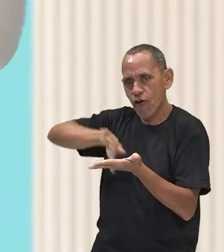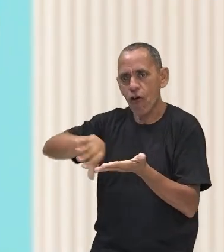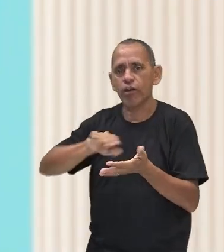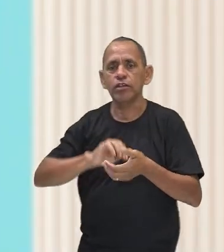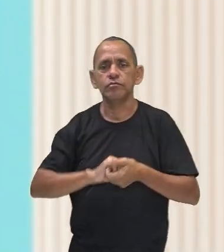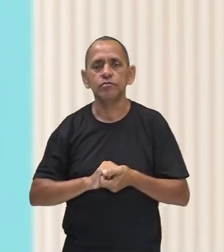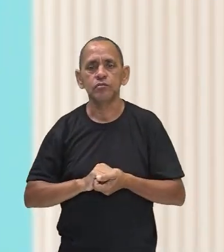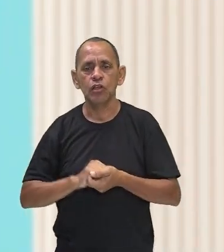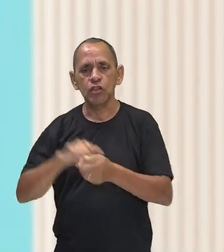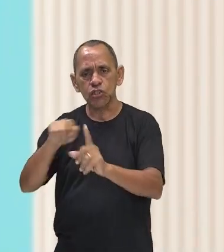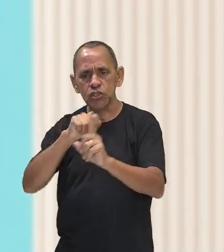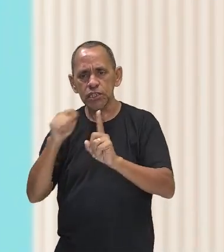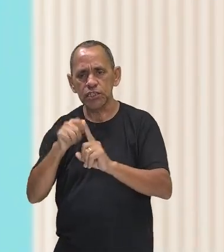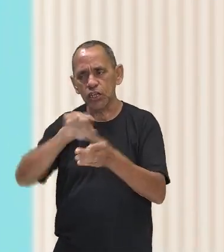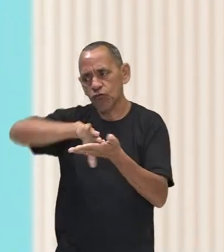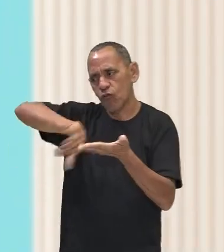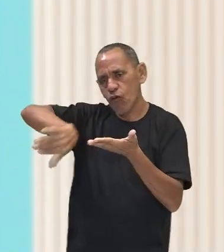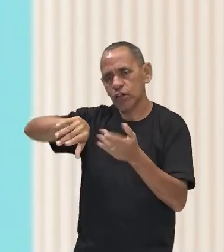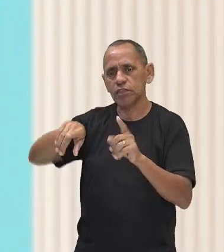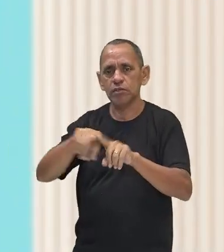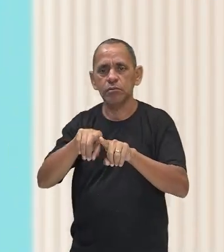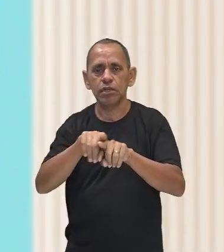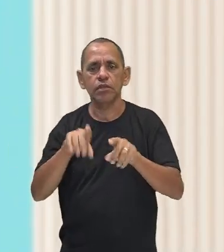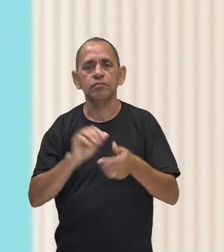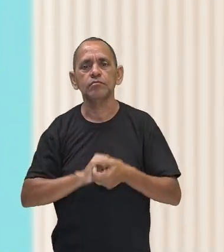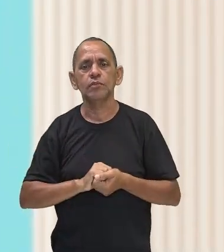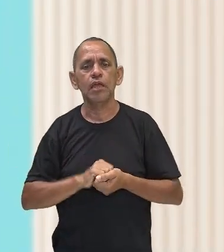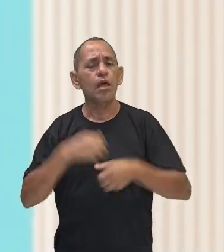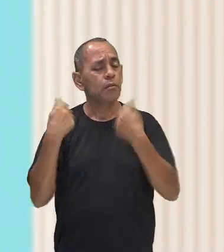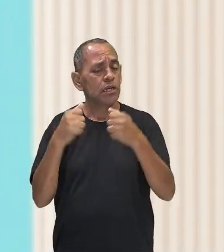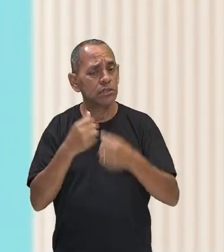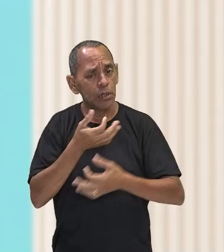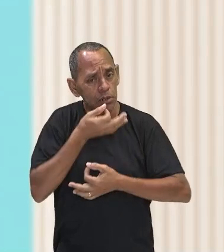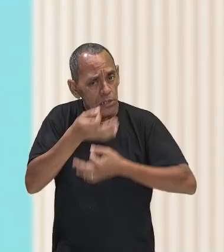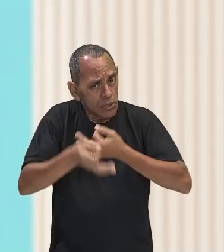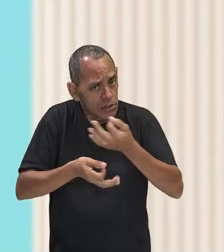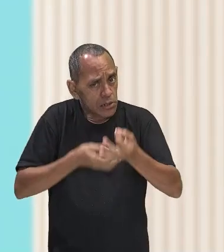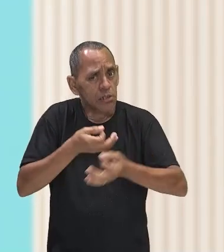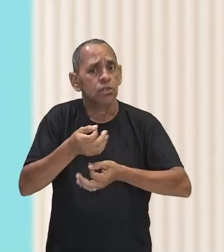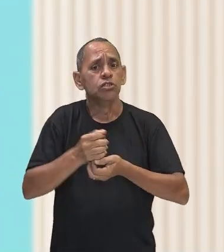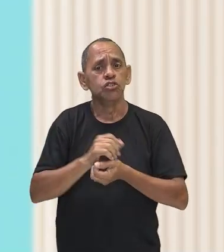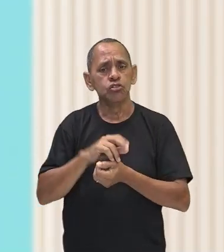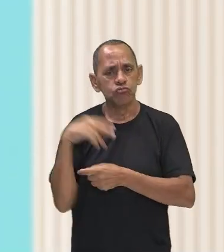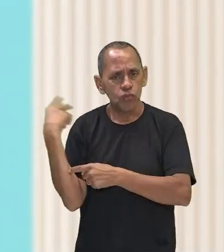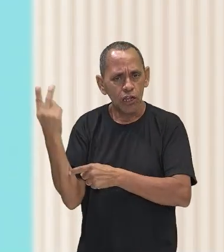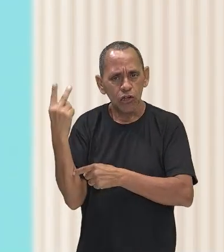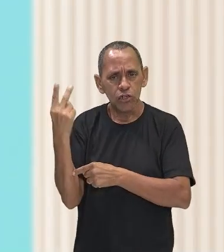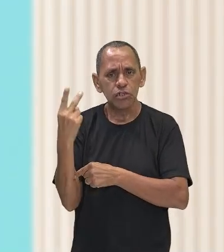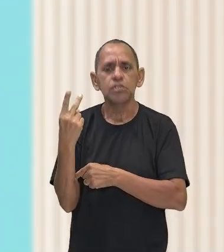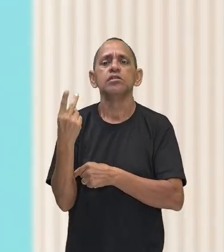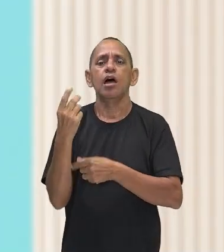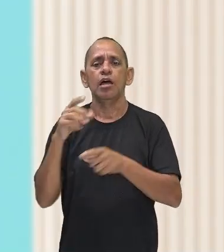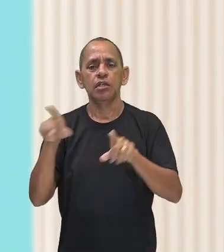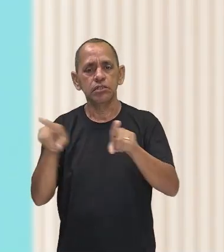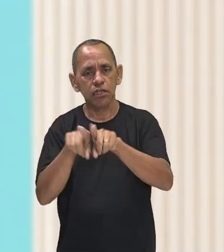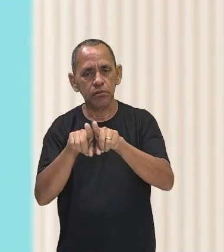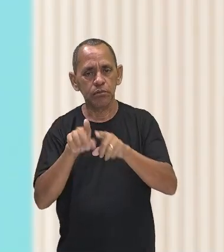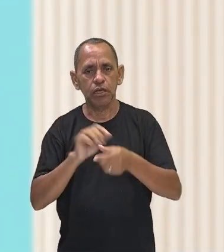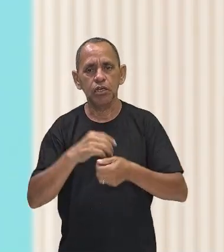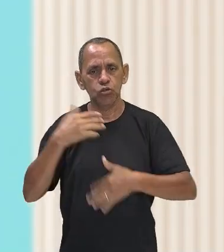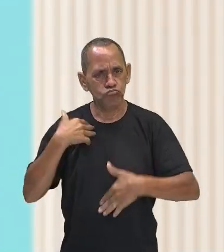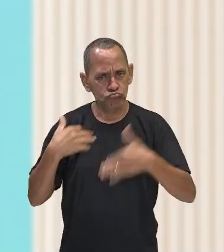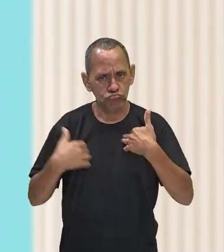marginalizado então não pode ser assim nós temos que ser críticos e valorizar aquilo que nós temos então para finalizar eu trago para